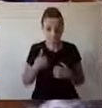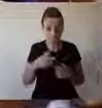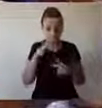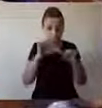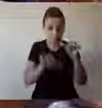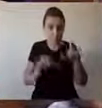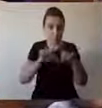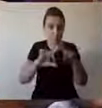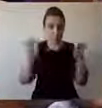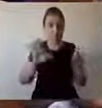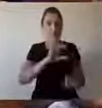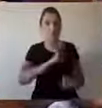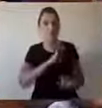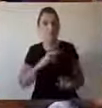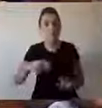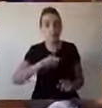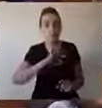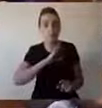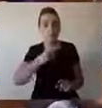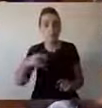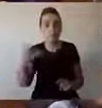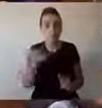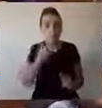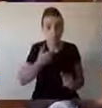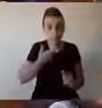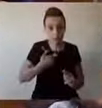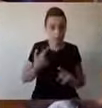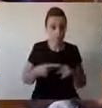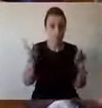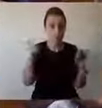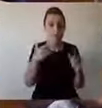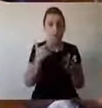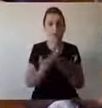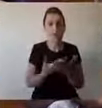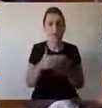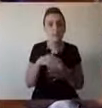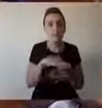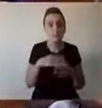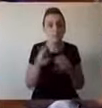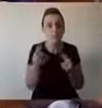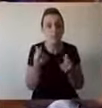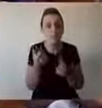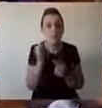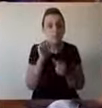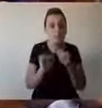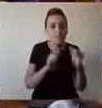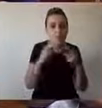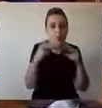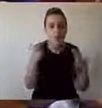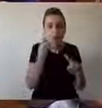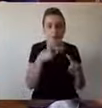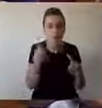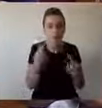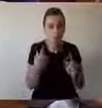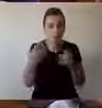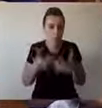Vice-Presidente responderam. Eu não pus em causa a situação financeira do município de Oeiras, eu não pus em causa a transparência dos serviços na apresentação de